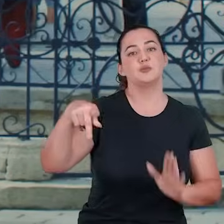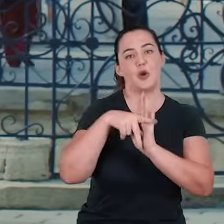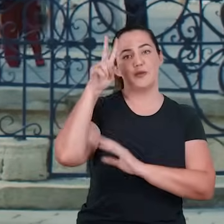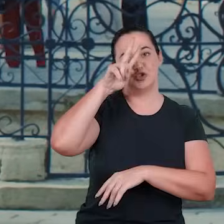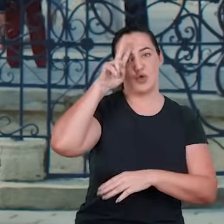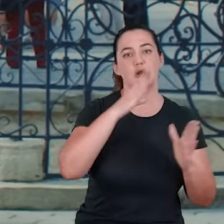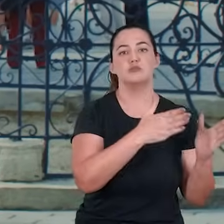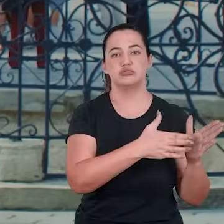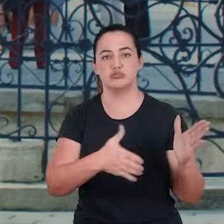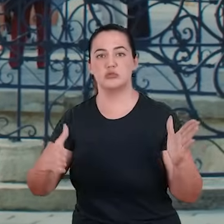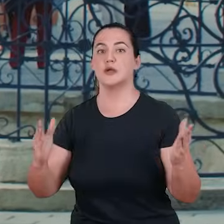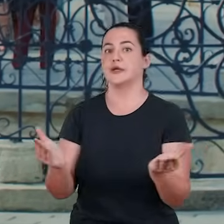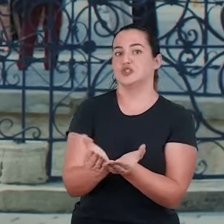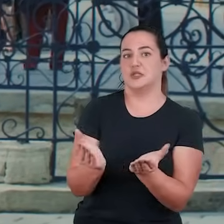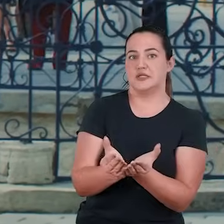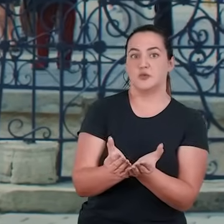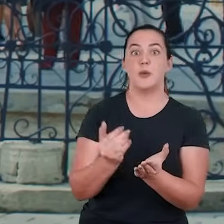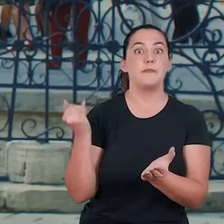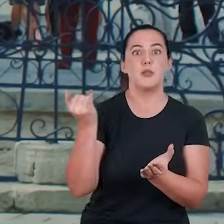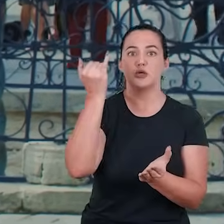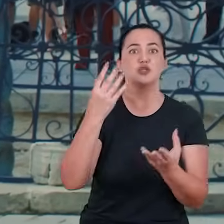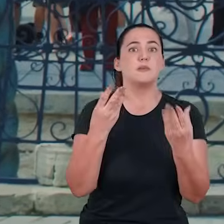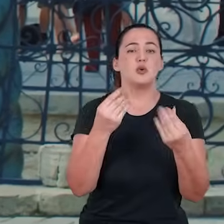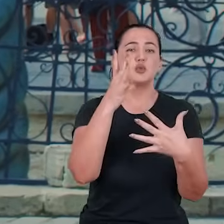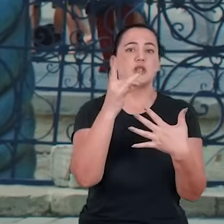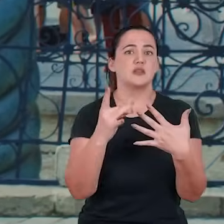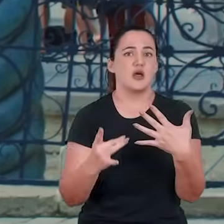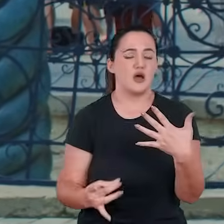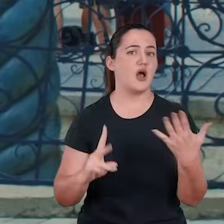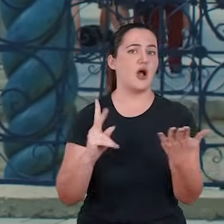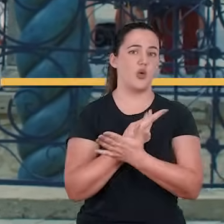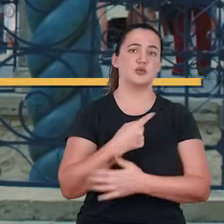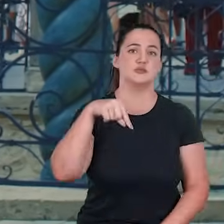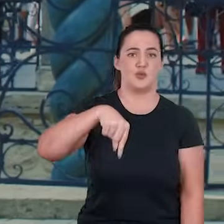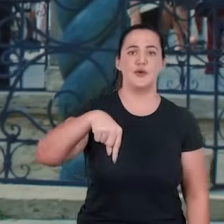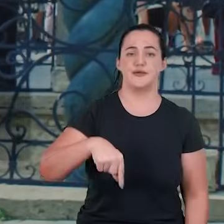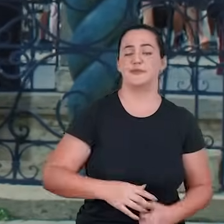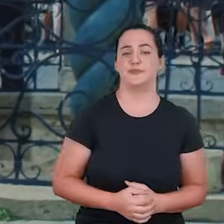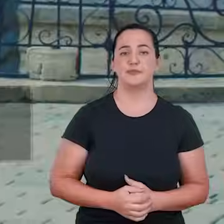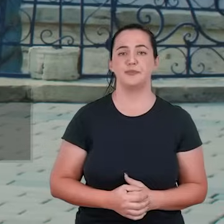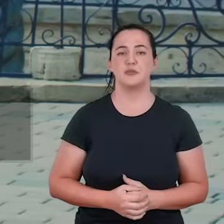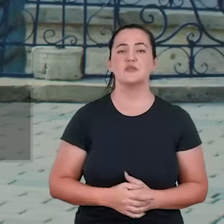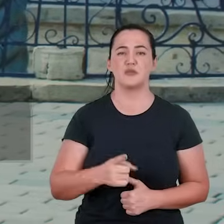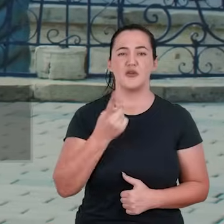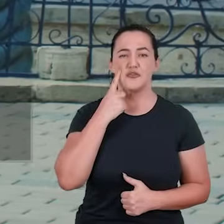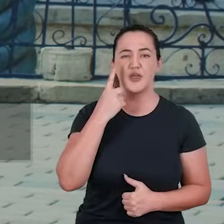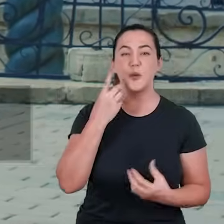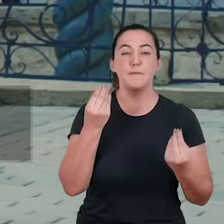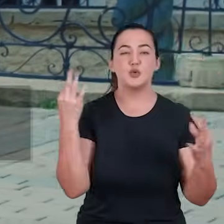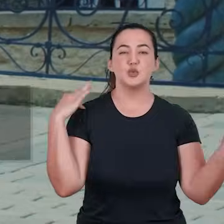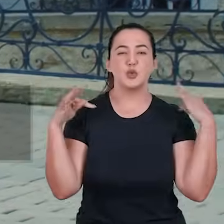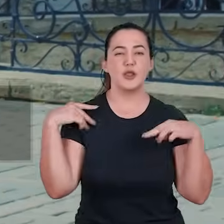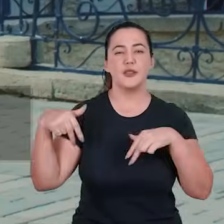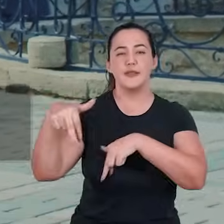têm a ver com esse lugar que não dá para subestimar o valor de tudo isso aqui para a história da igreja cristã. Você está vendo o tanto de